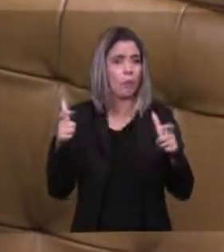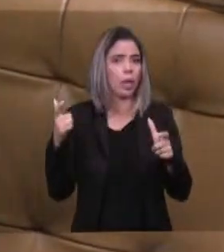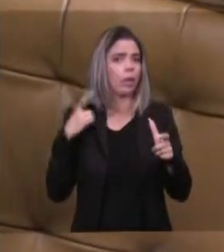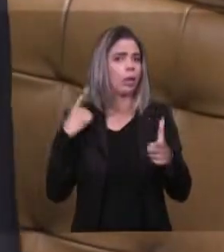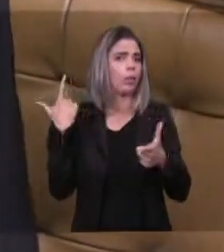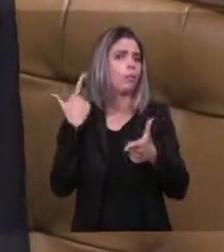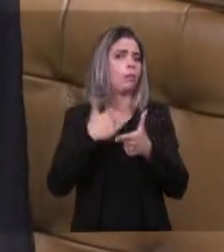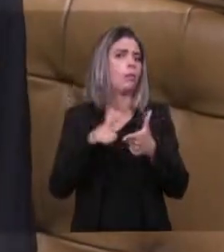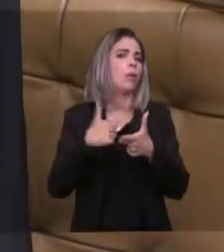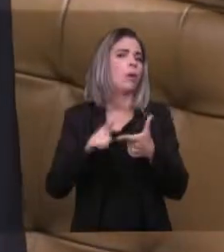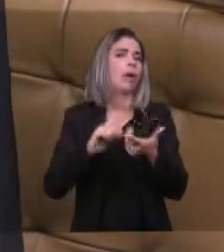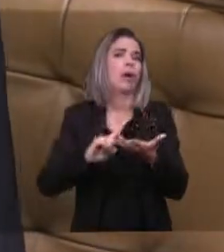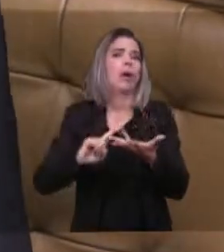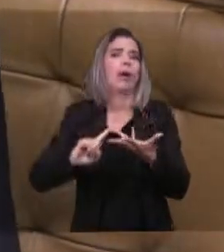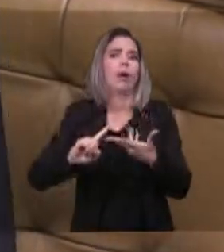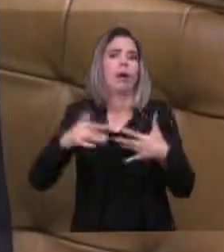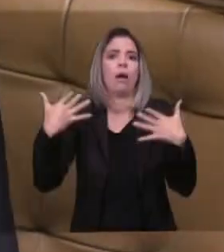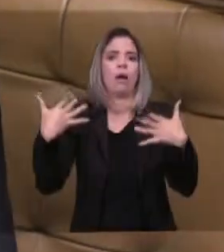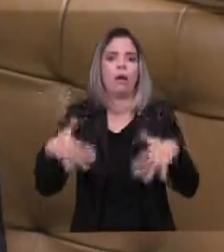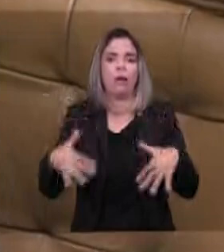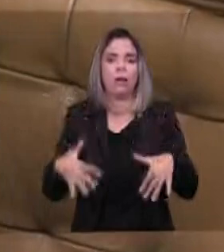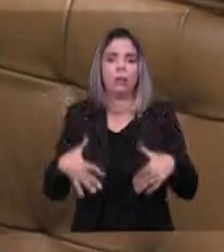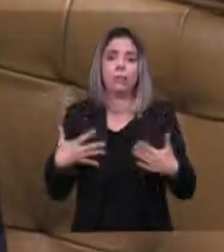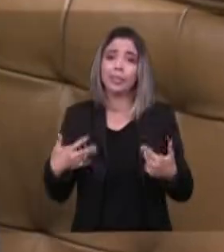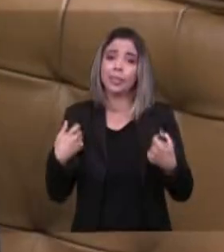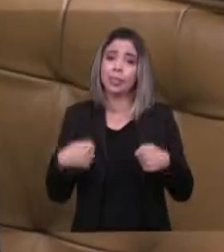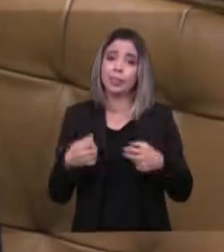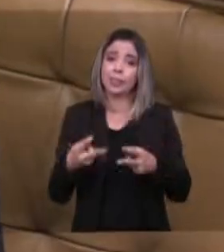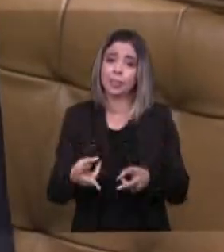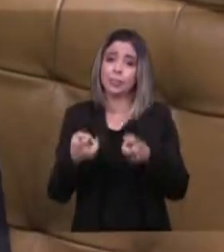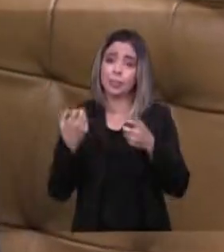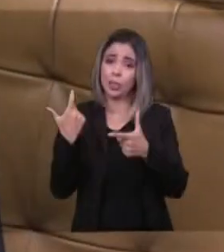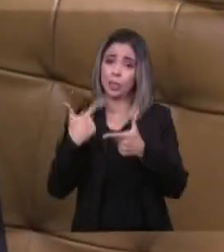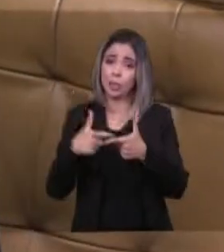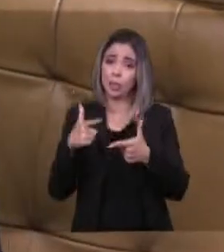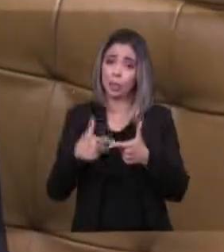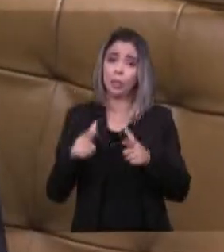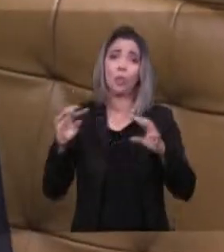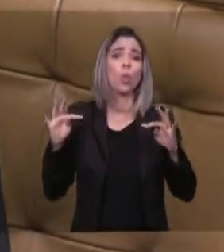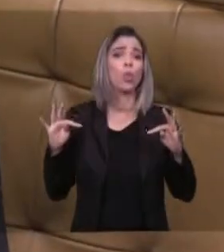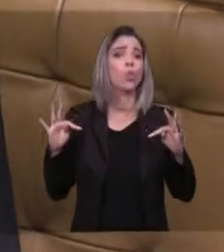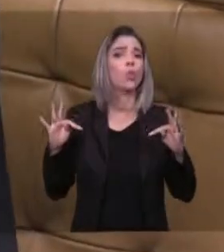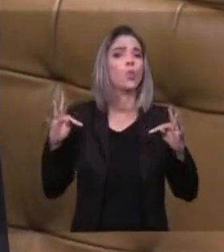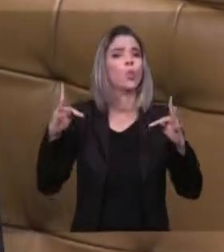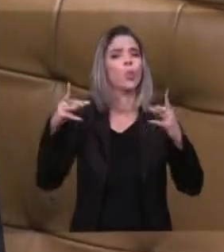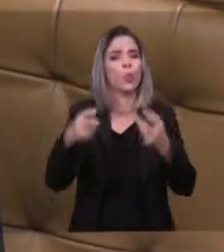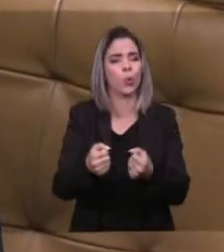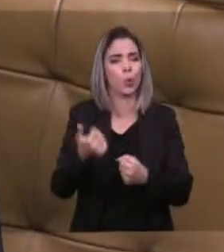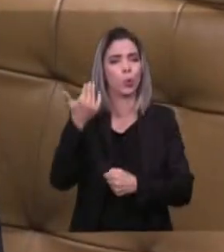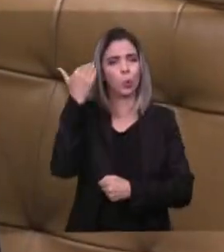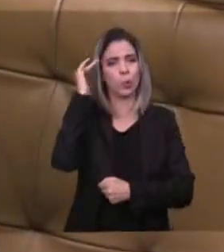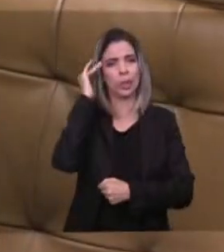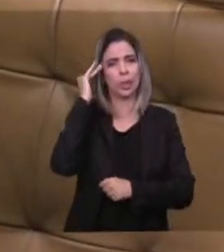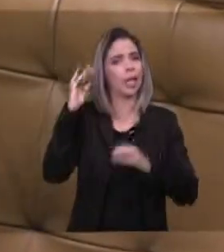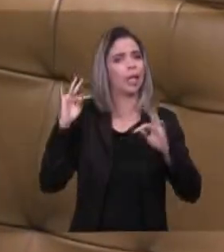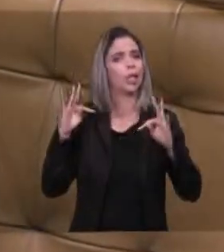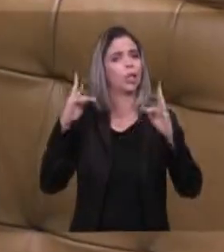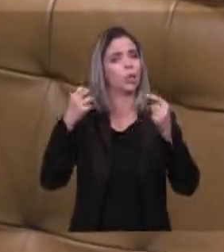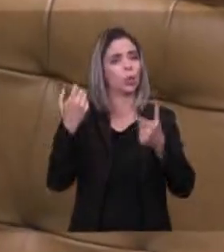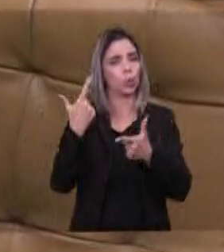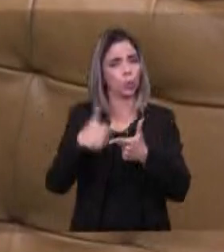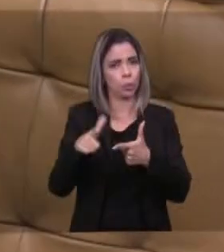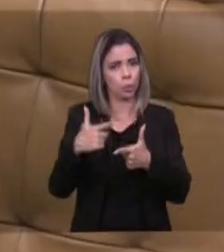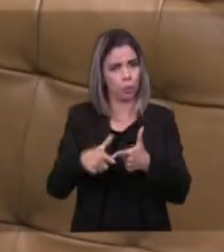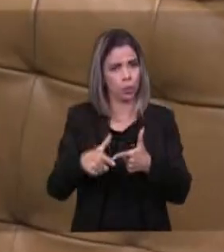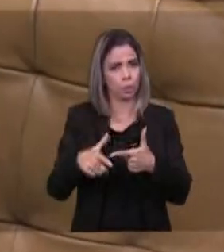é preciso que se olhe o problema como um todo, que se entenda o problema. O senhor André